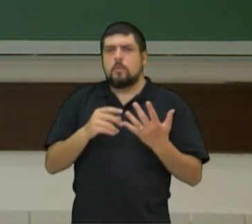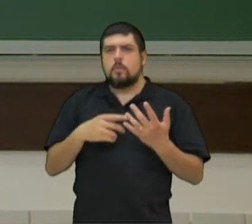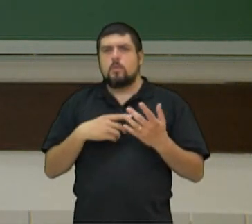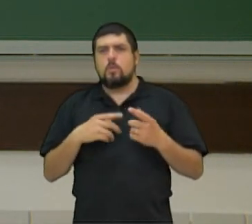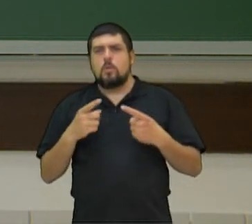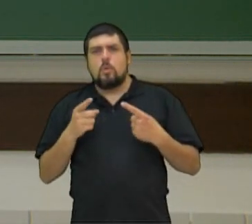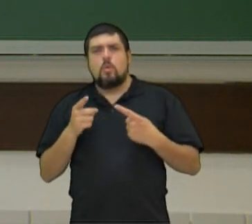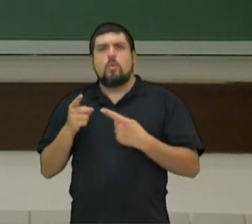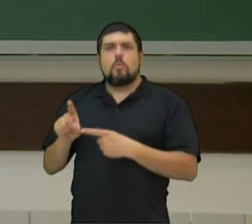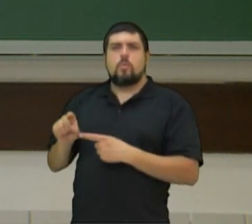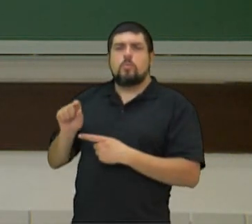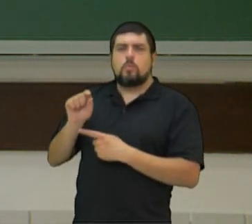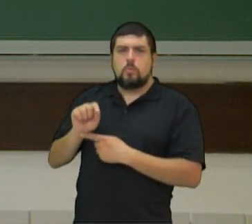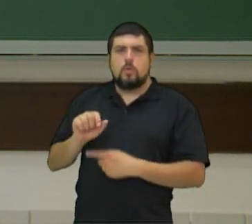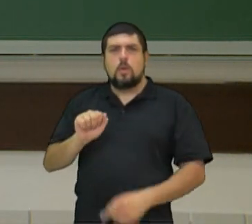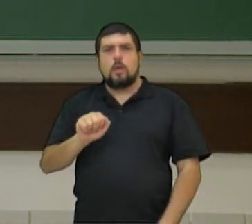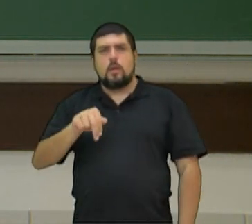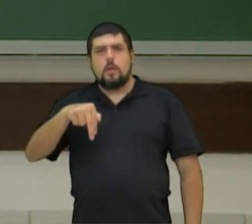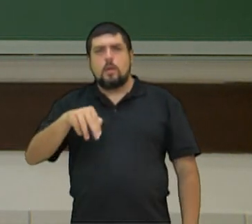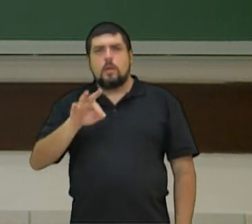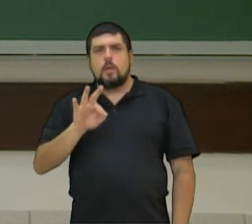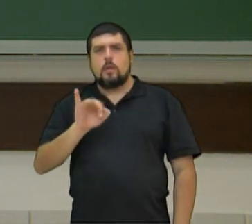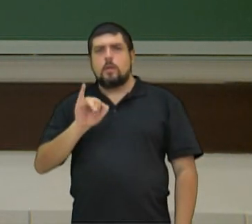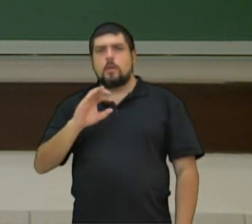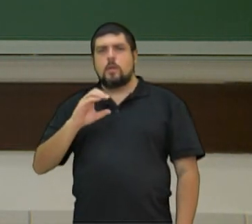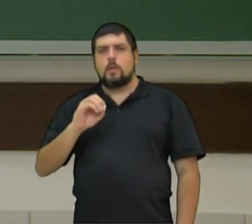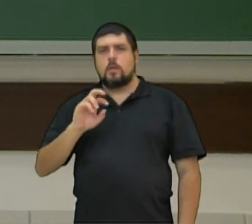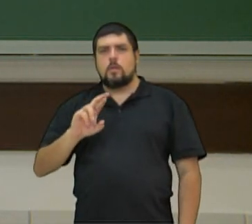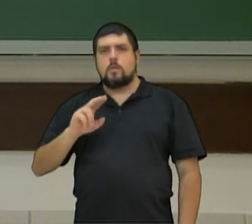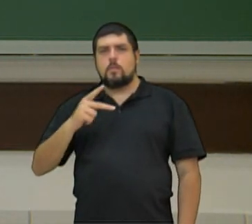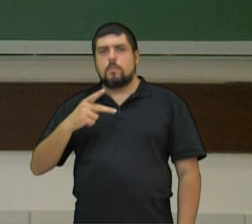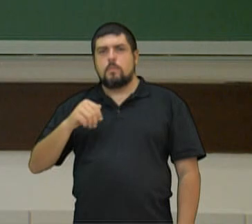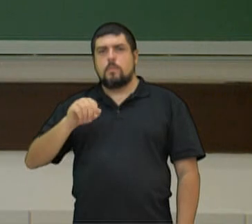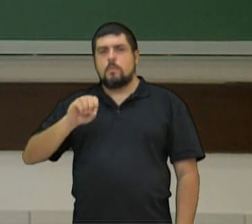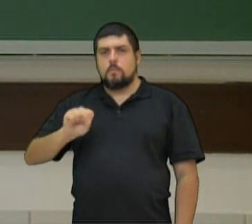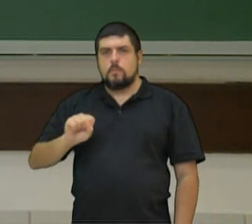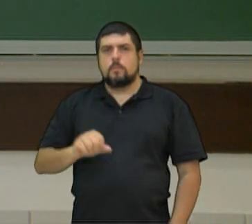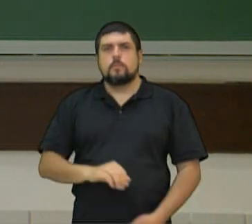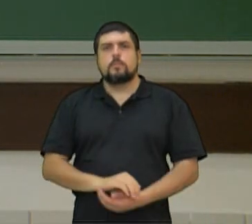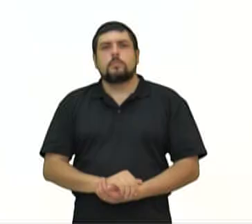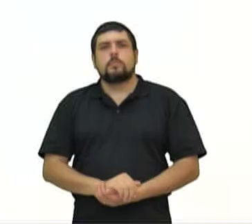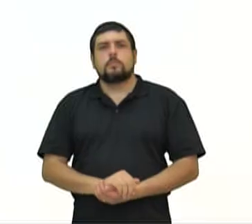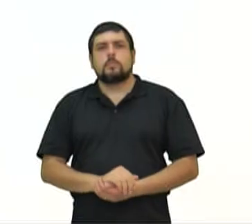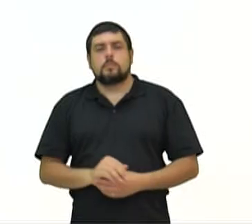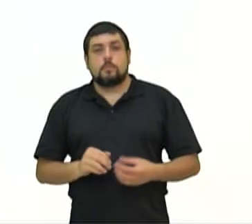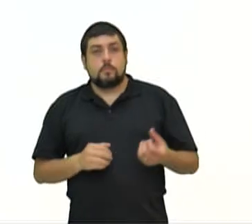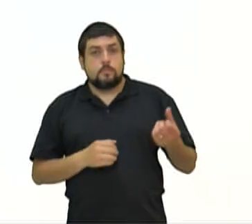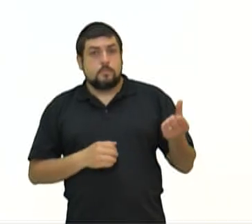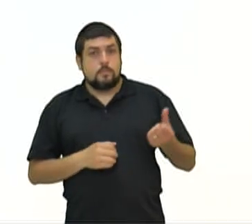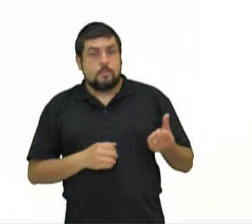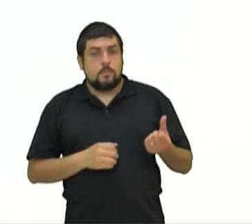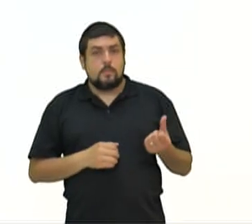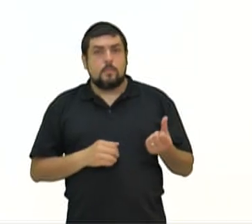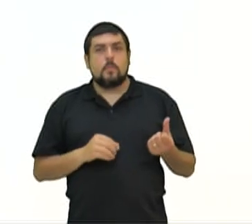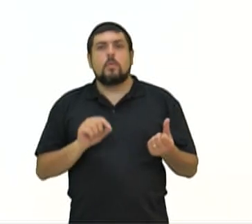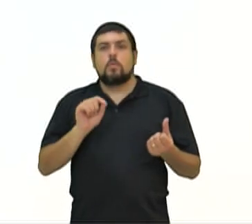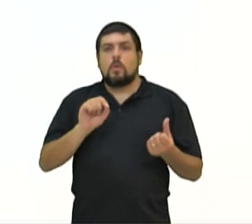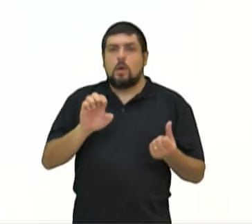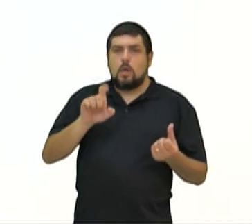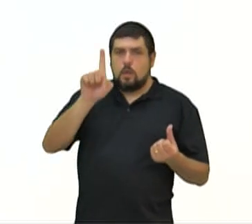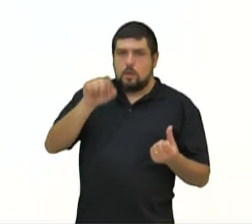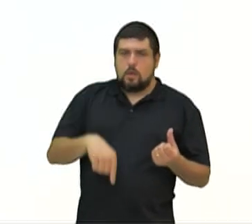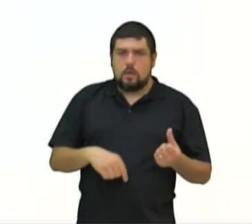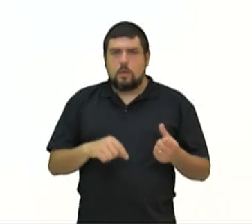patogênico, são os anticorpos. E na 6, ele perguntava o conjunto de mecanismos